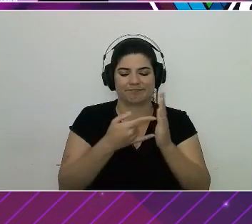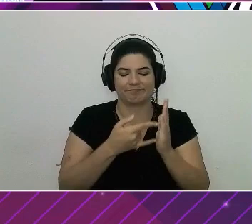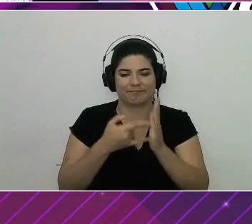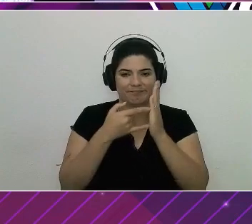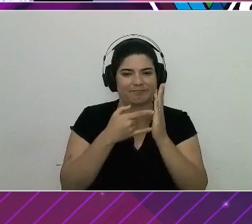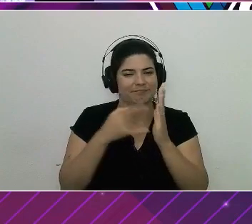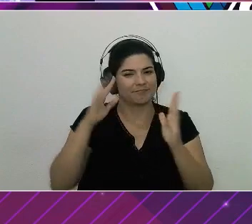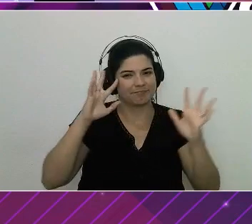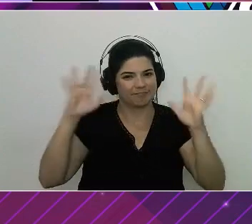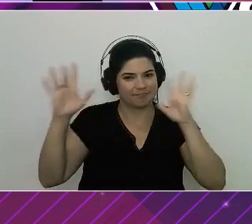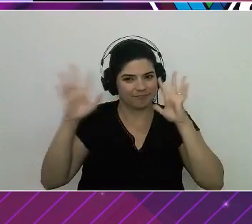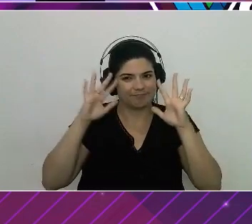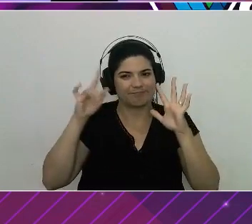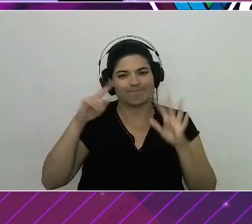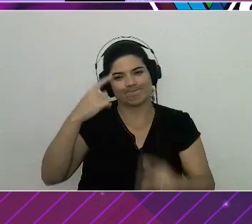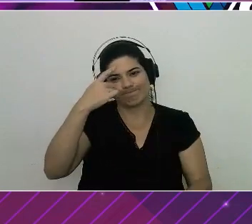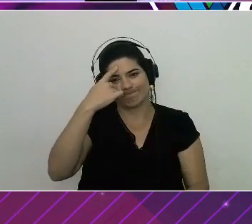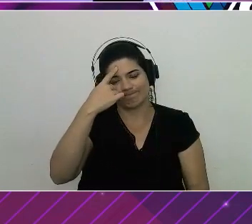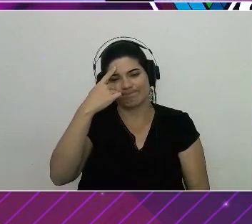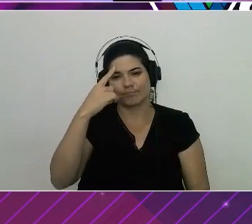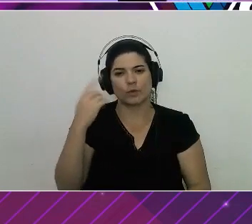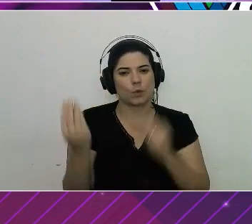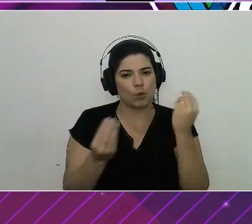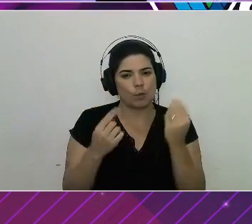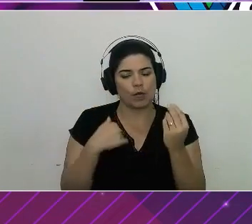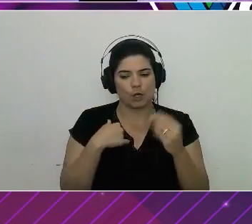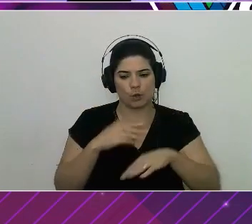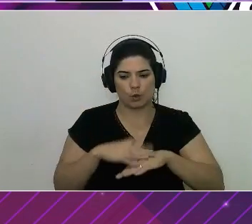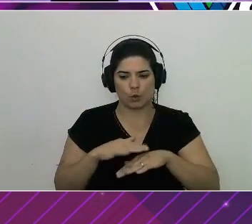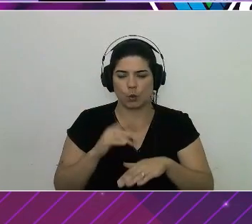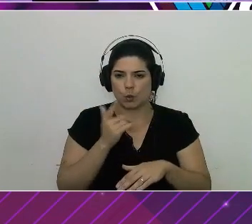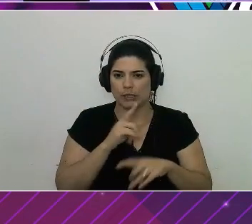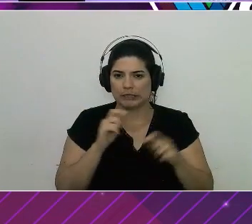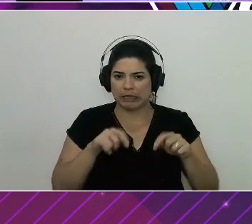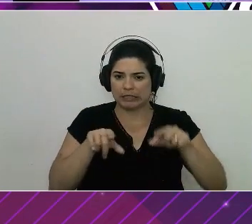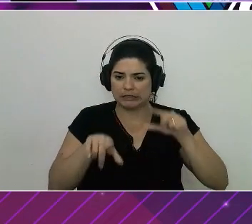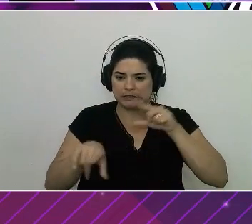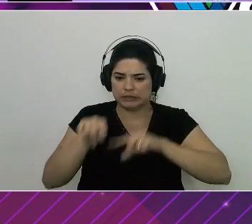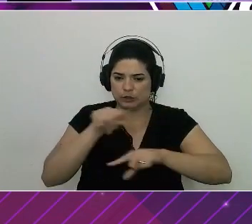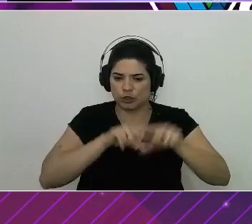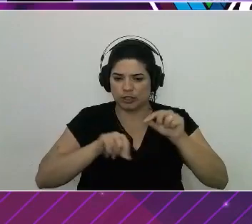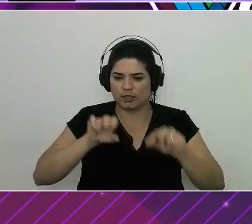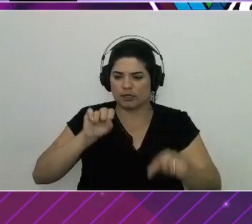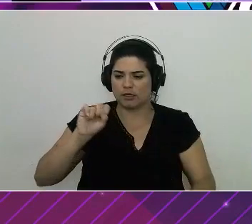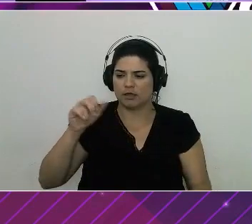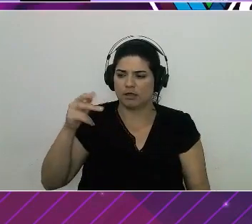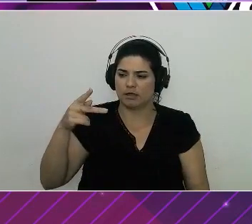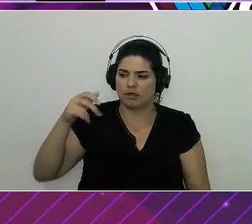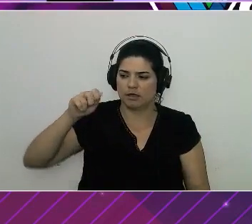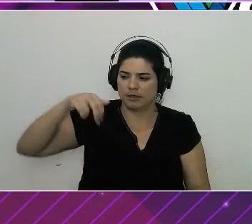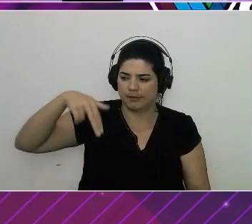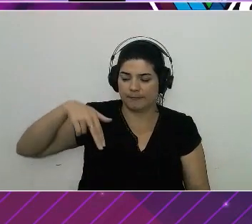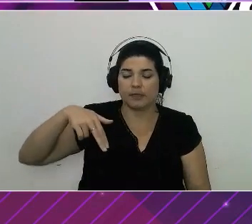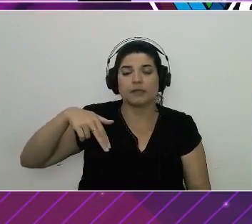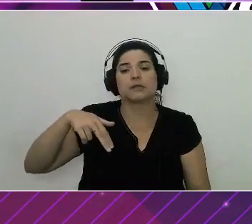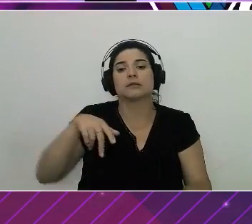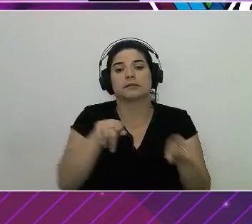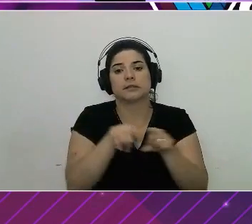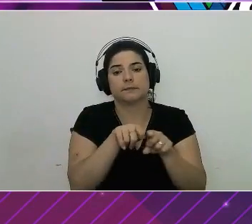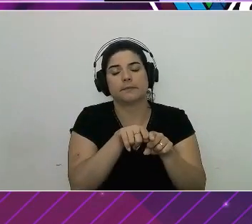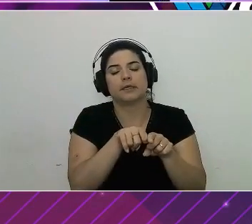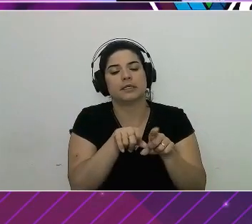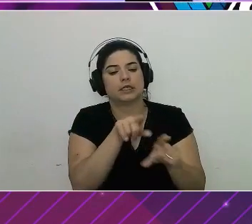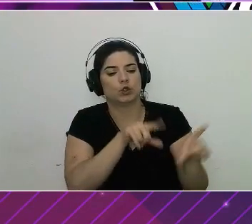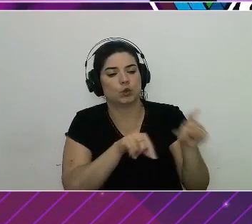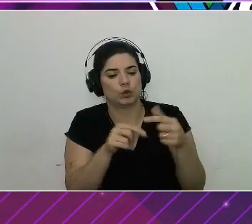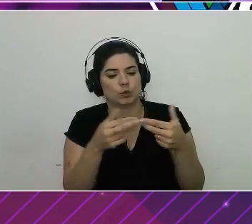ideia de como eu consigo fazer seletores de spam, consigo selecionar partes do trace, consigo fazer versões,